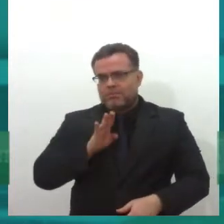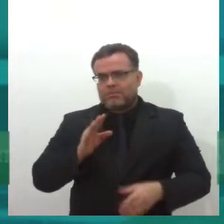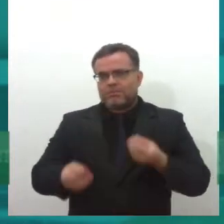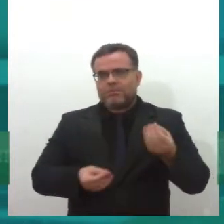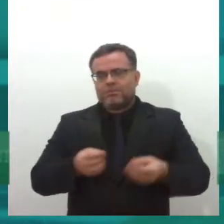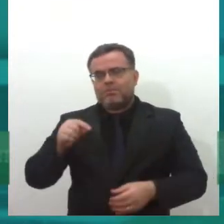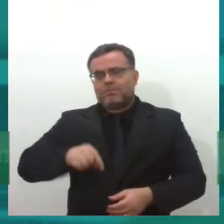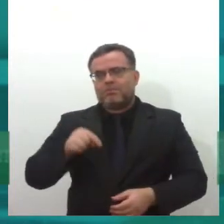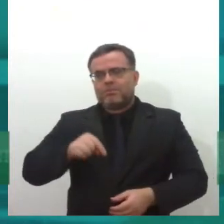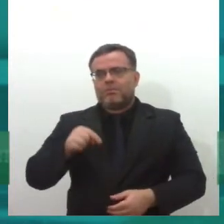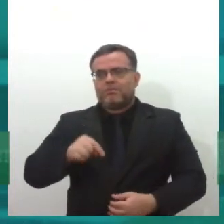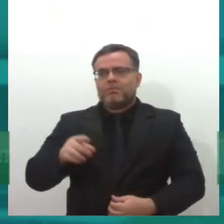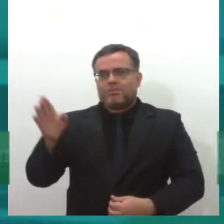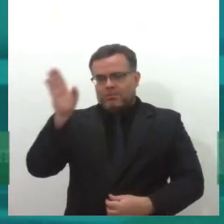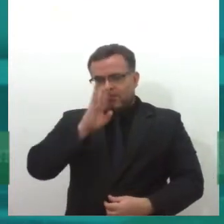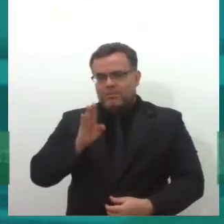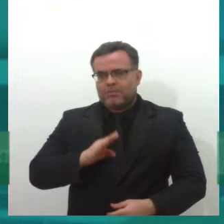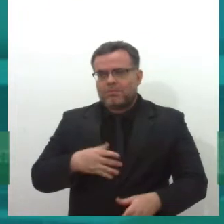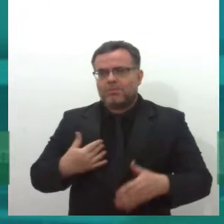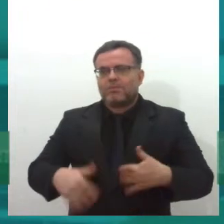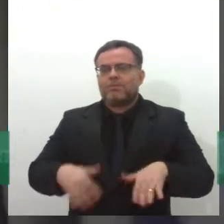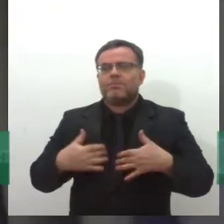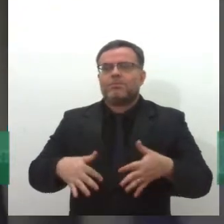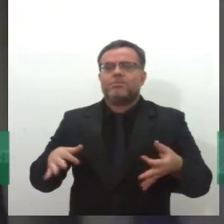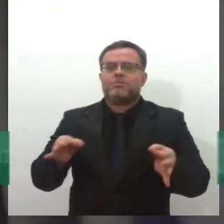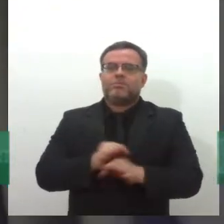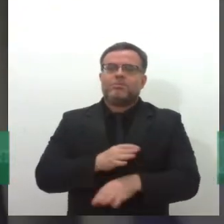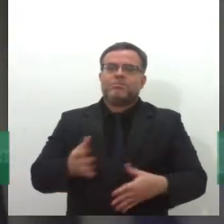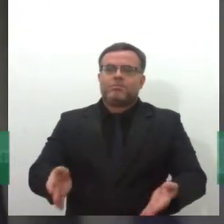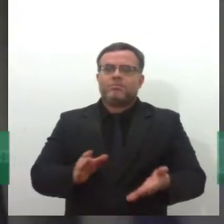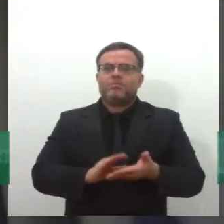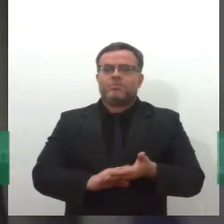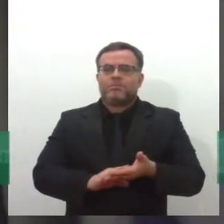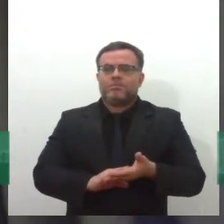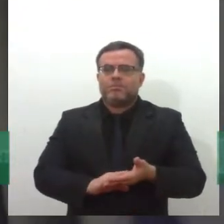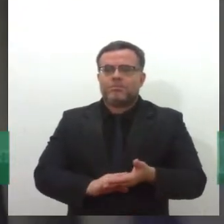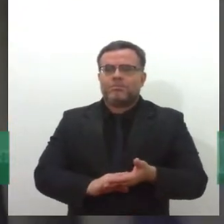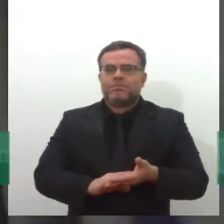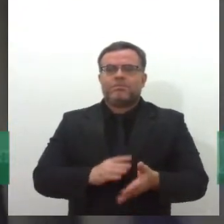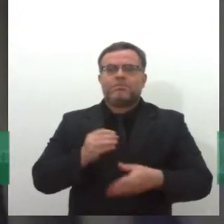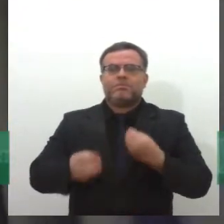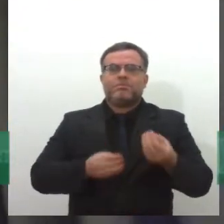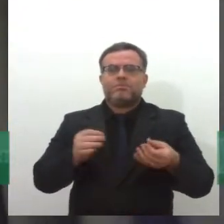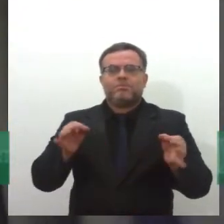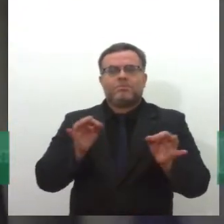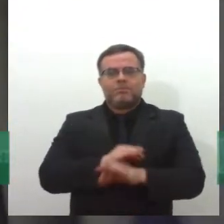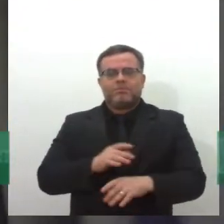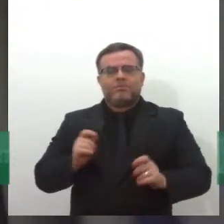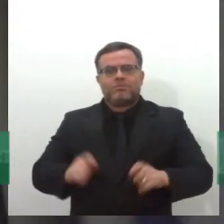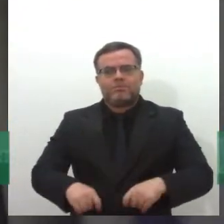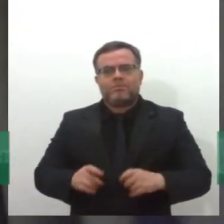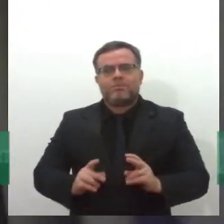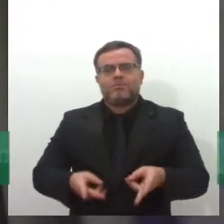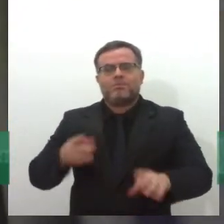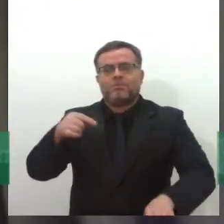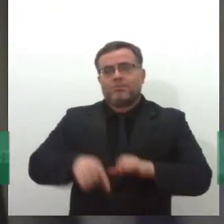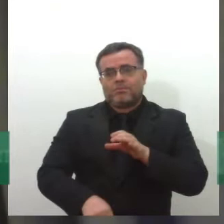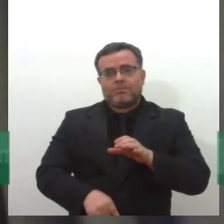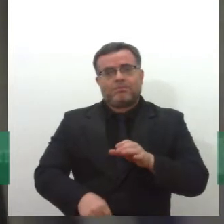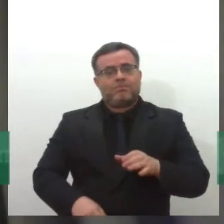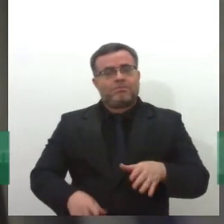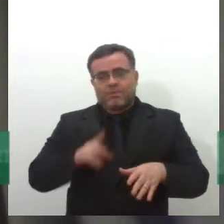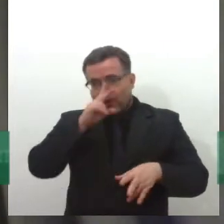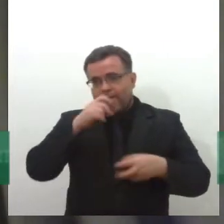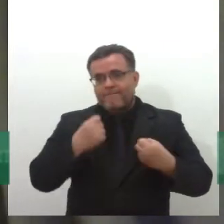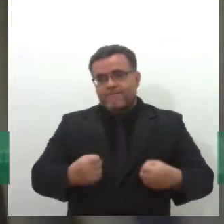país com uma previsibilidade, né, de abastecimento muito, muito forte, né? O Brasil é muito